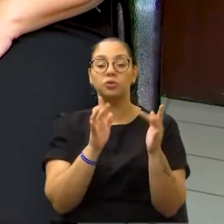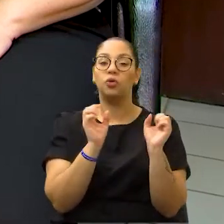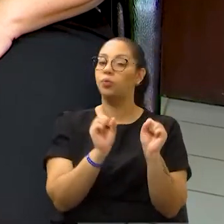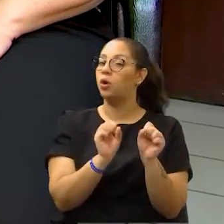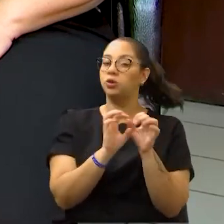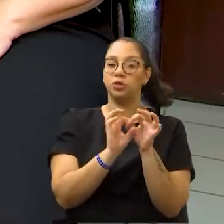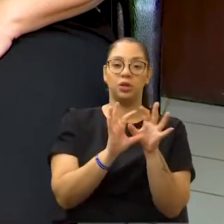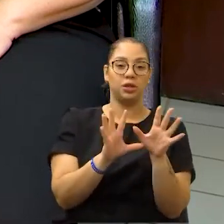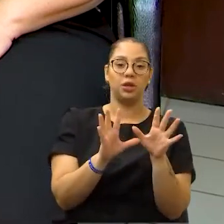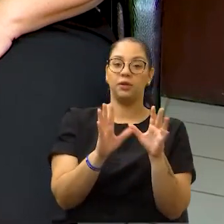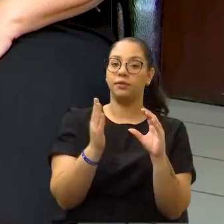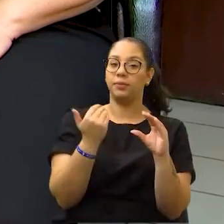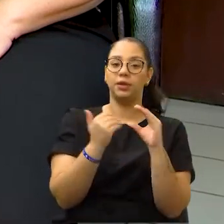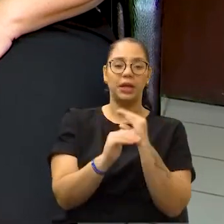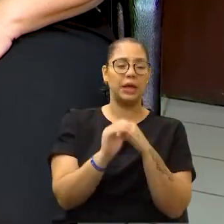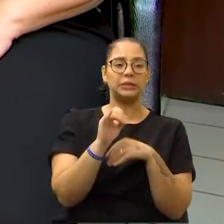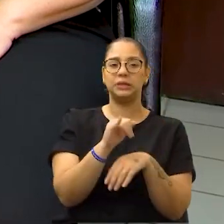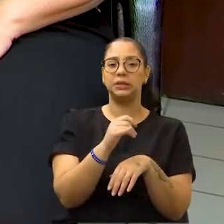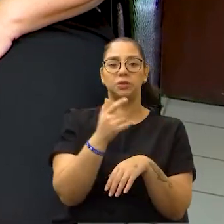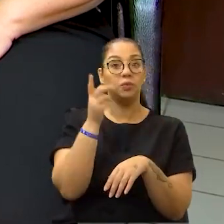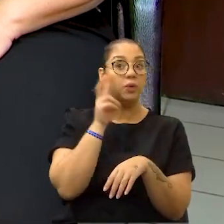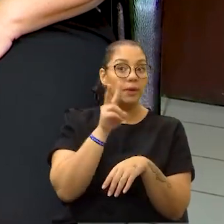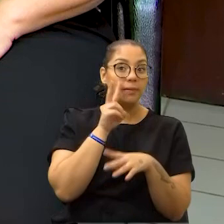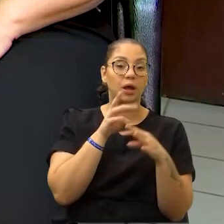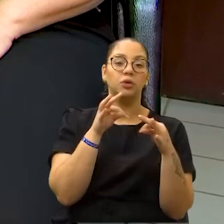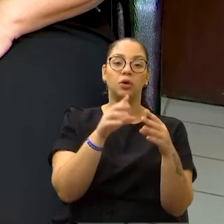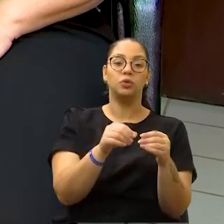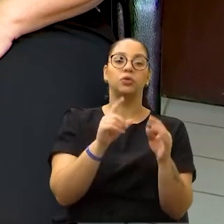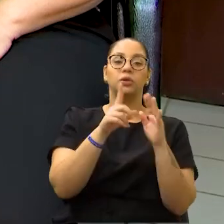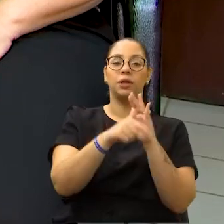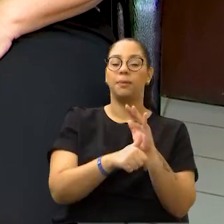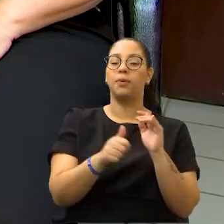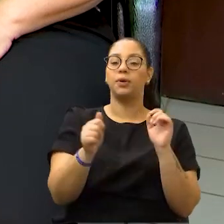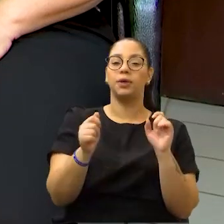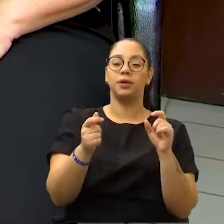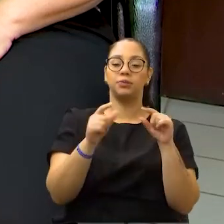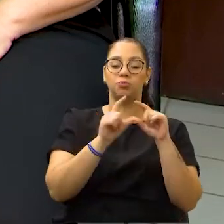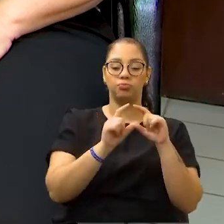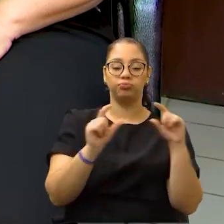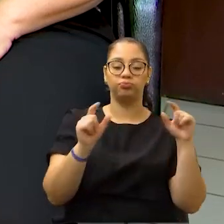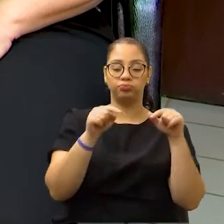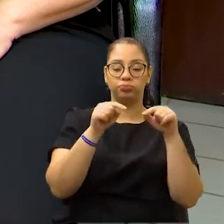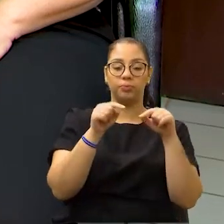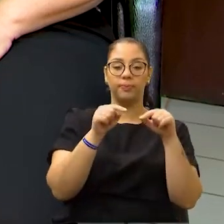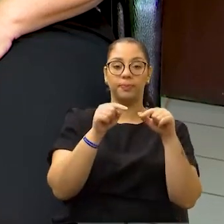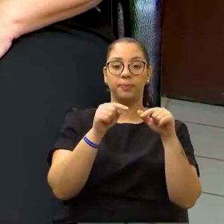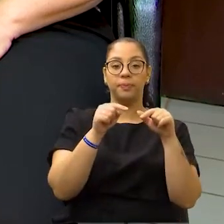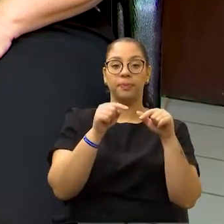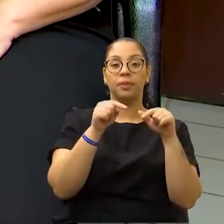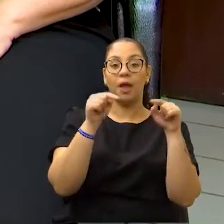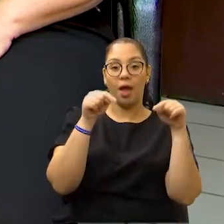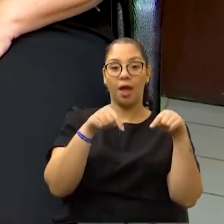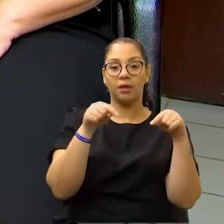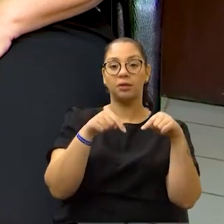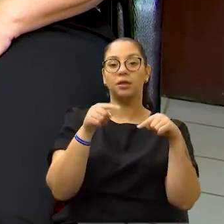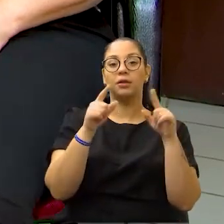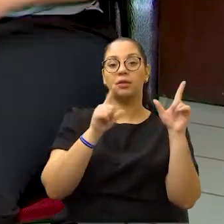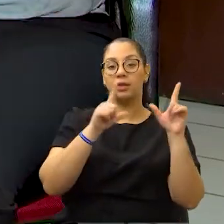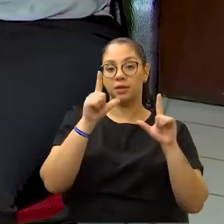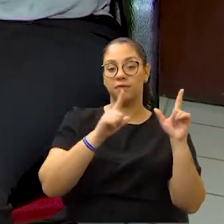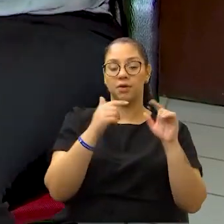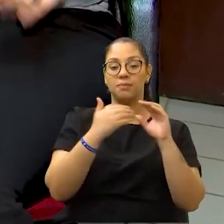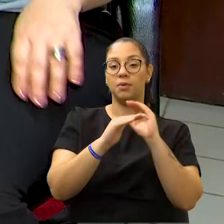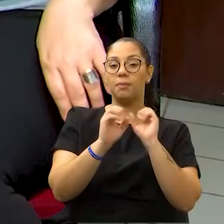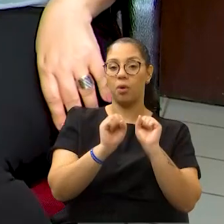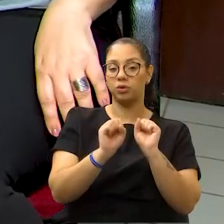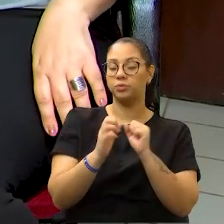ficar à vontade para passar, se não lembrar todos, a gente coloca depois na cartela para o pessoal anotar direitinho. Olha,